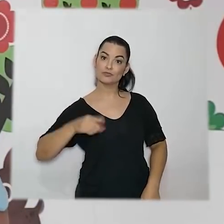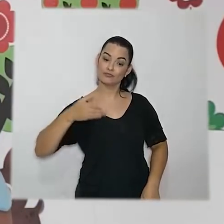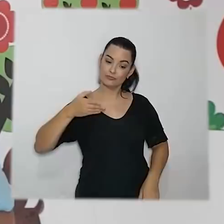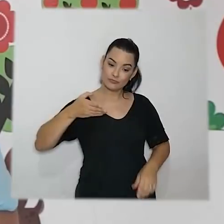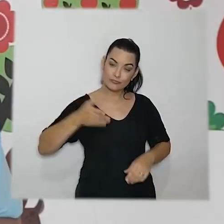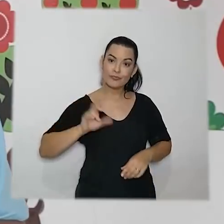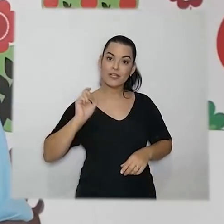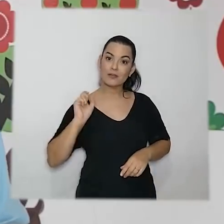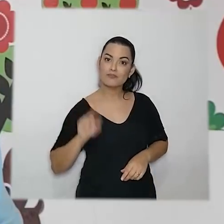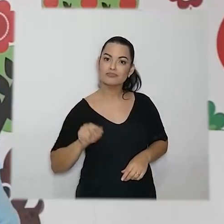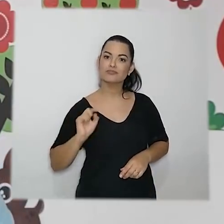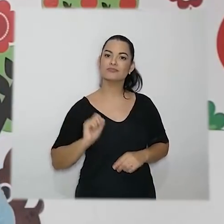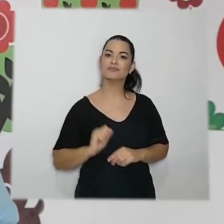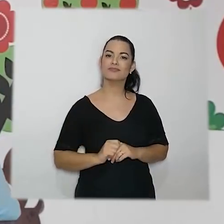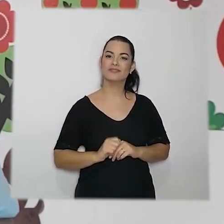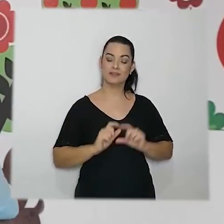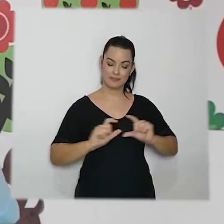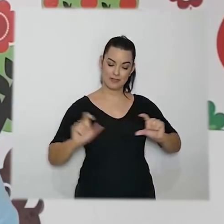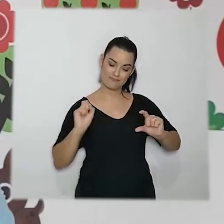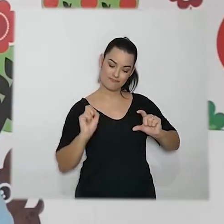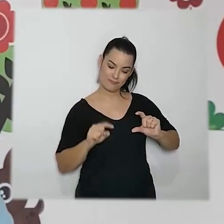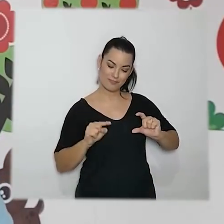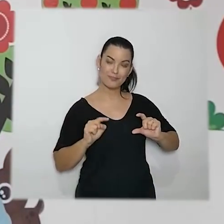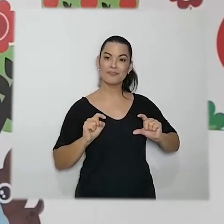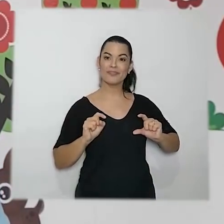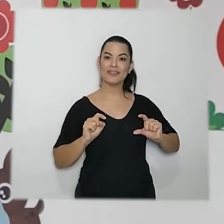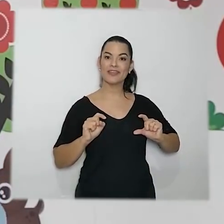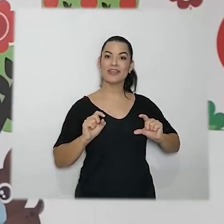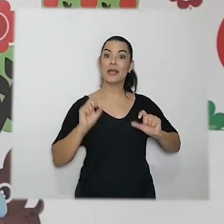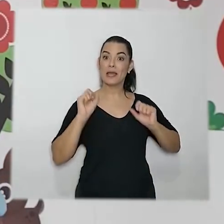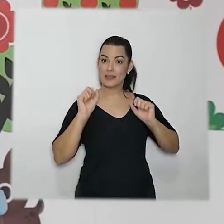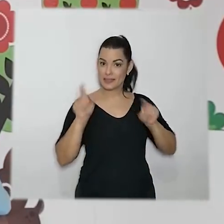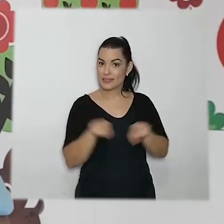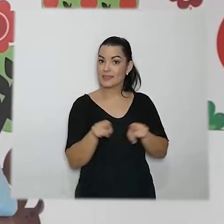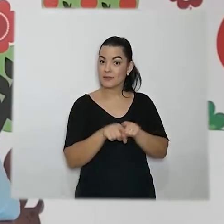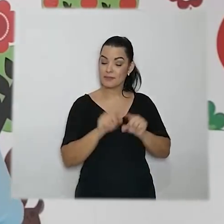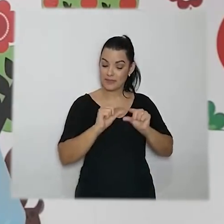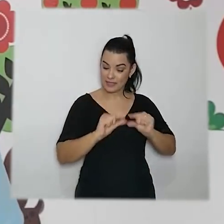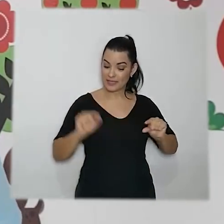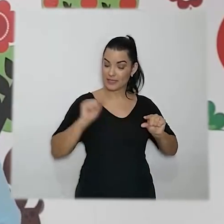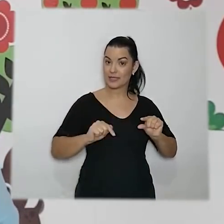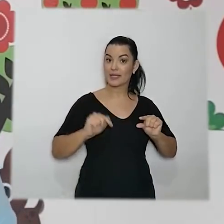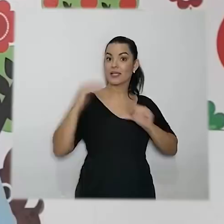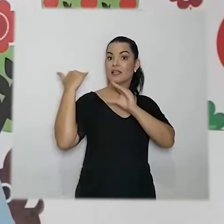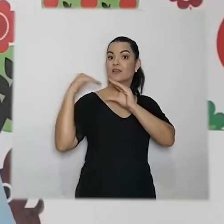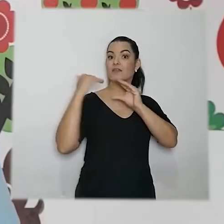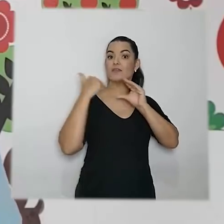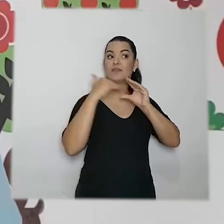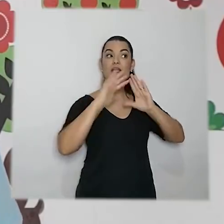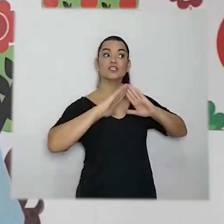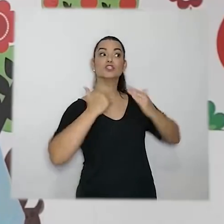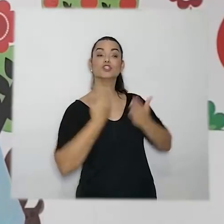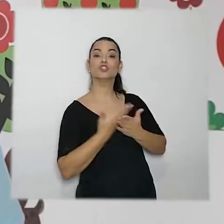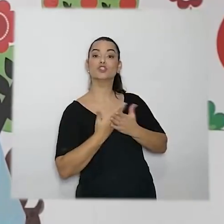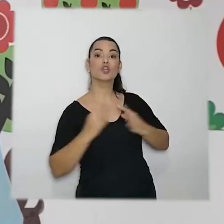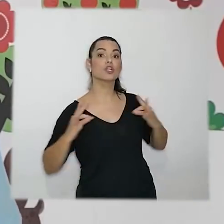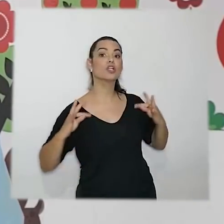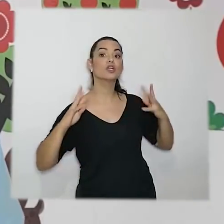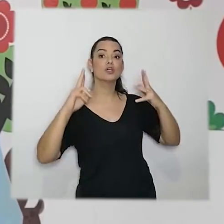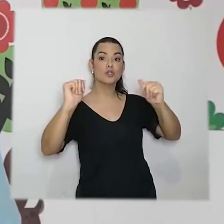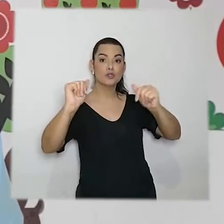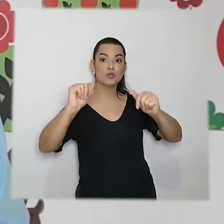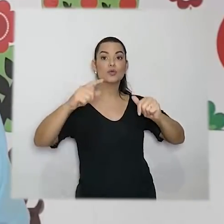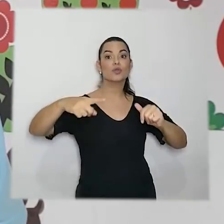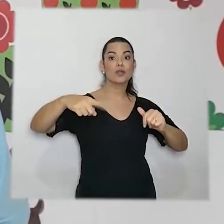sua tela. Esse link também será compartilhado com as escolas para que todos vocês possam receber